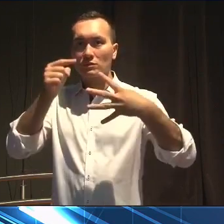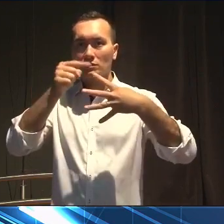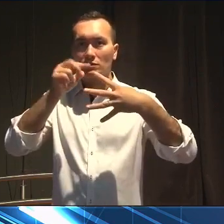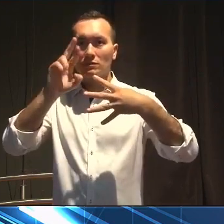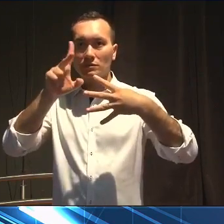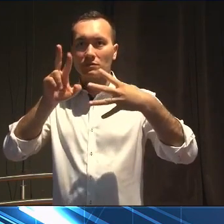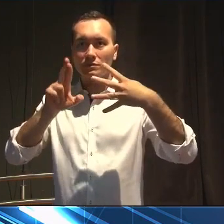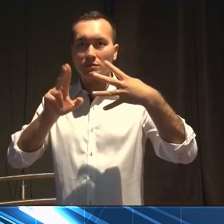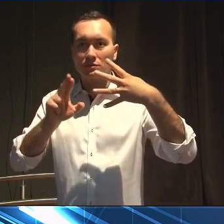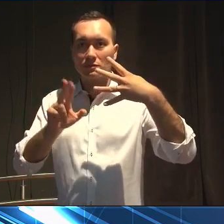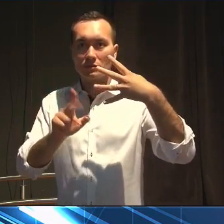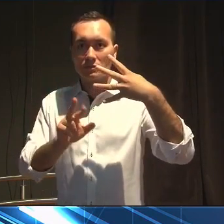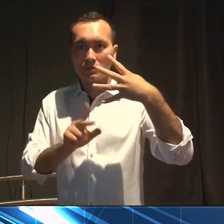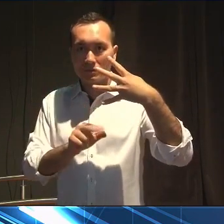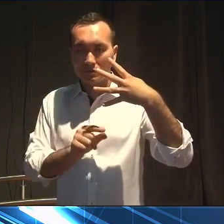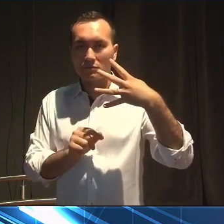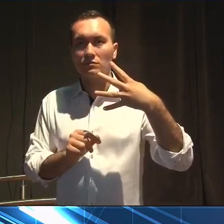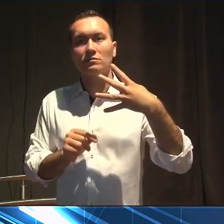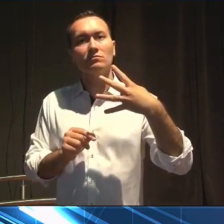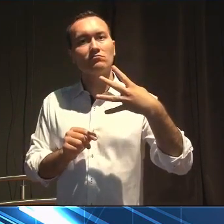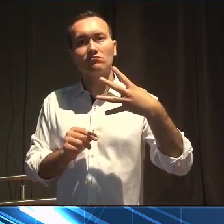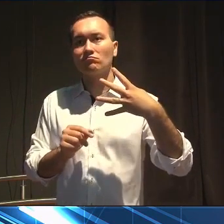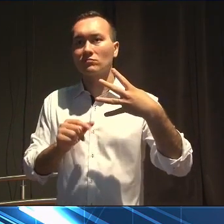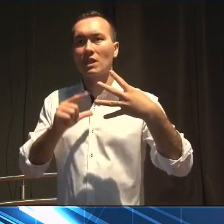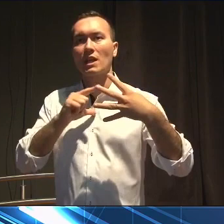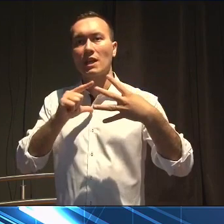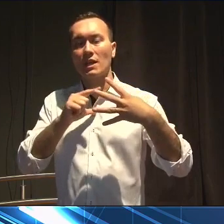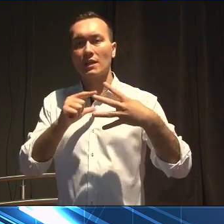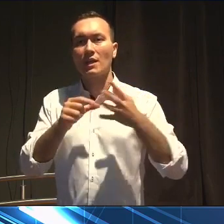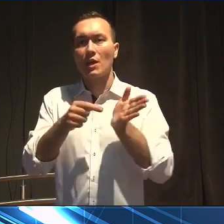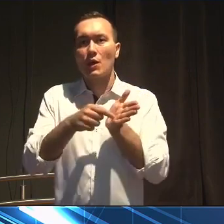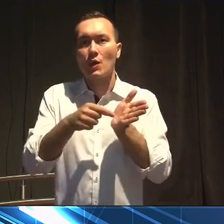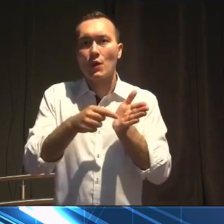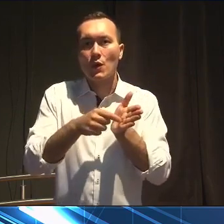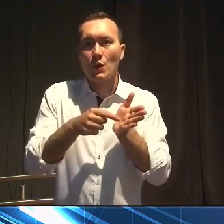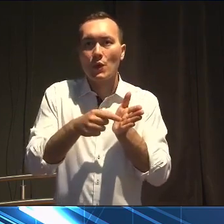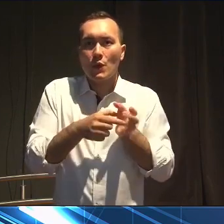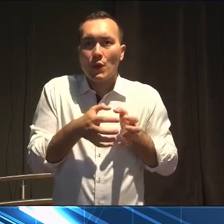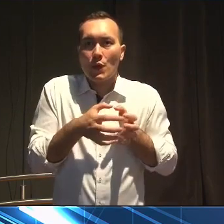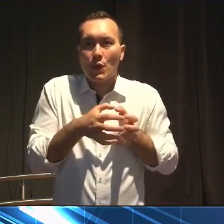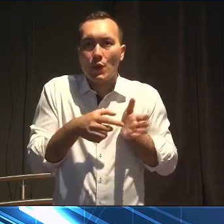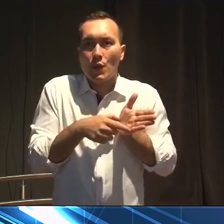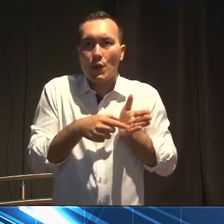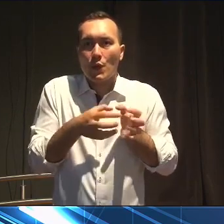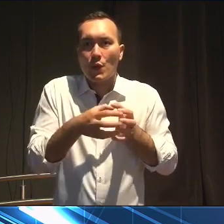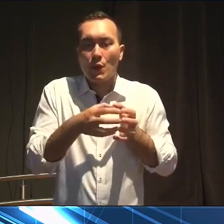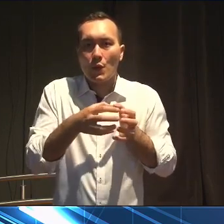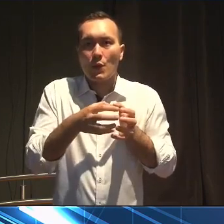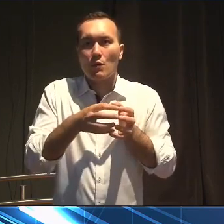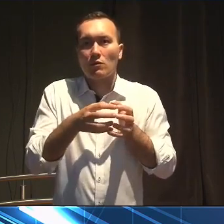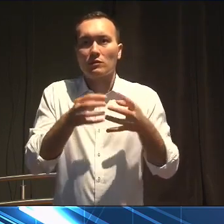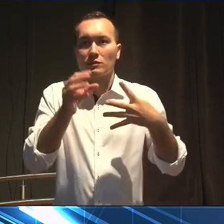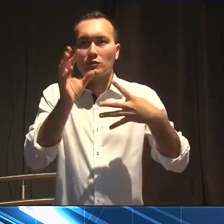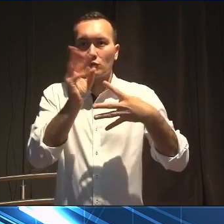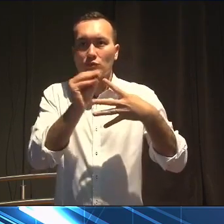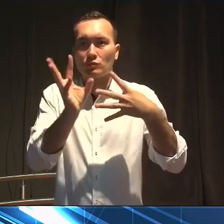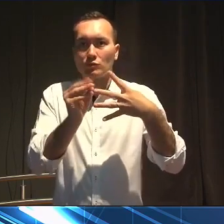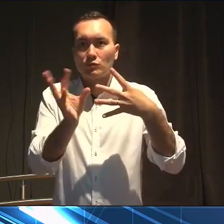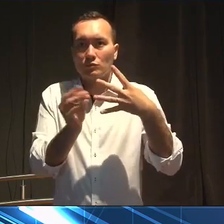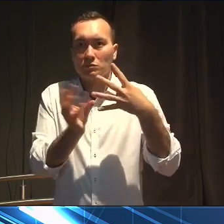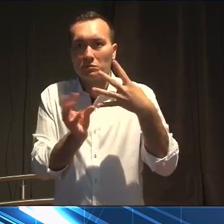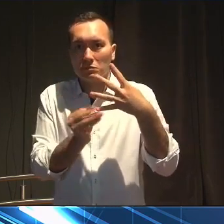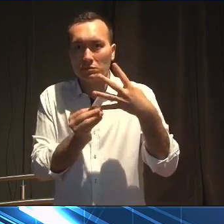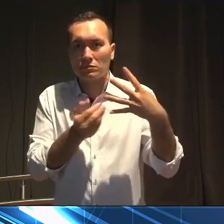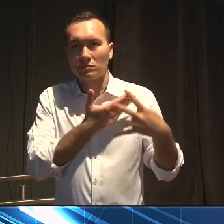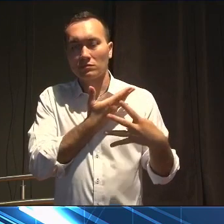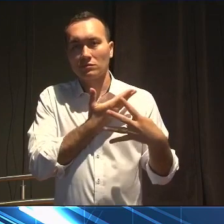diferente. Cada aplicação vai ter um conjunto de plugins que são específicos dessa própria aplicação, e depois a gente vai ter que integrar esse monte de